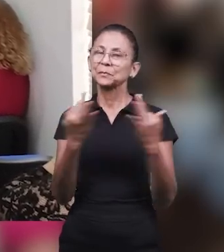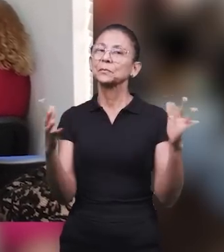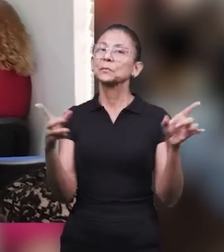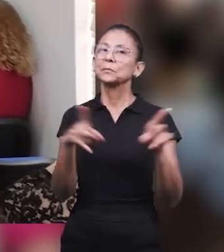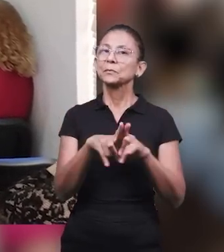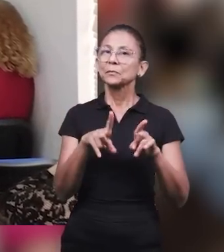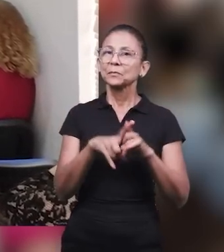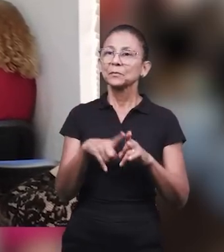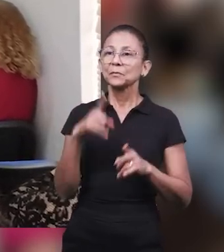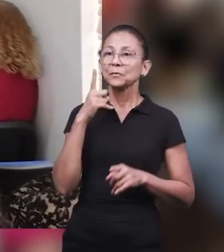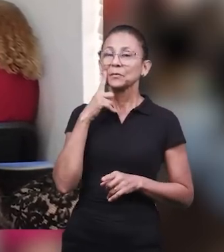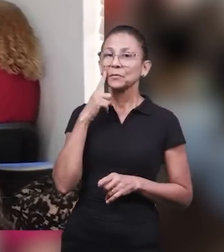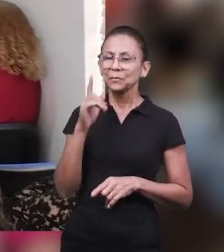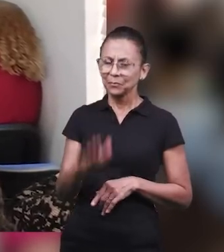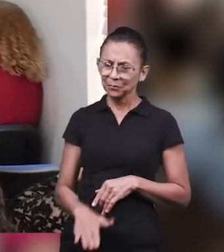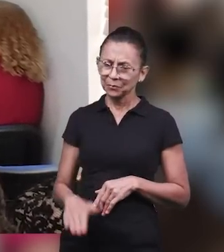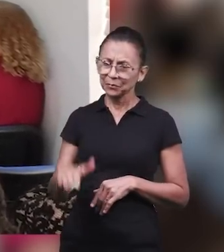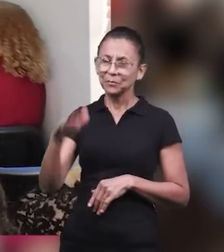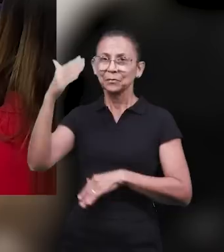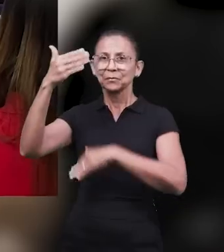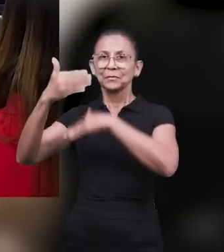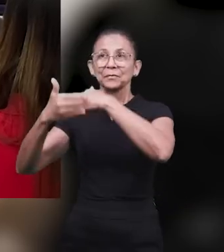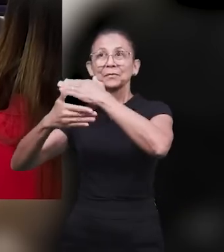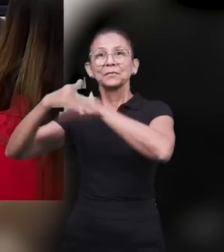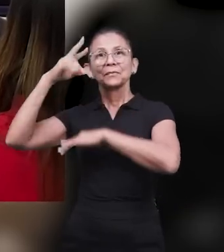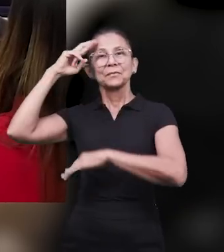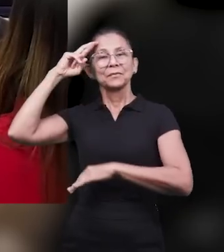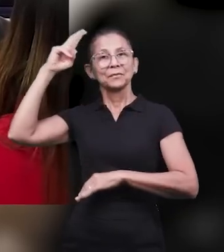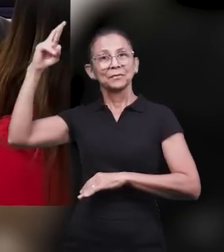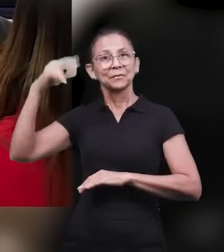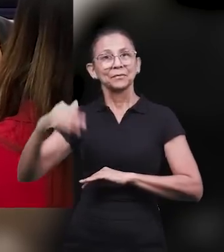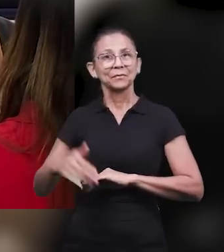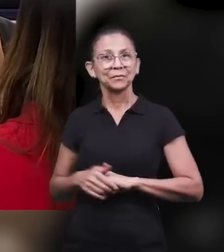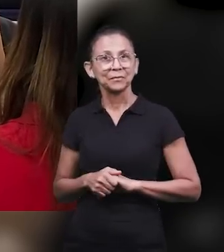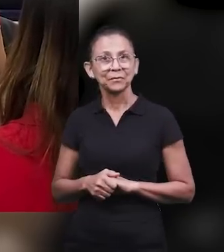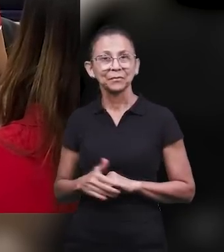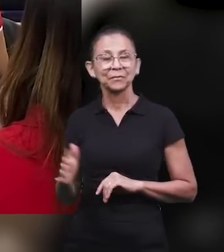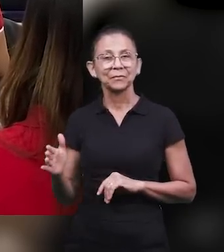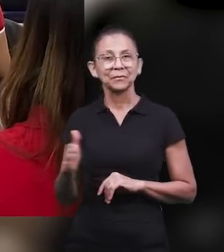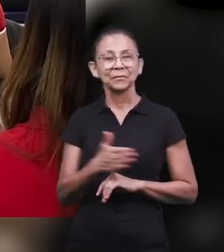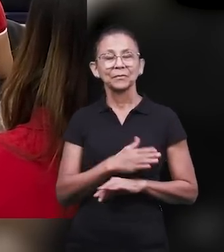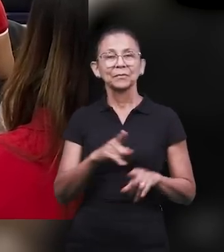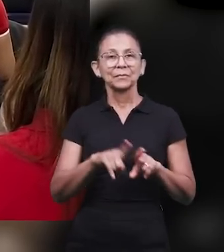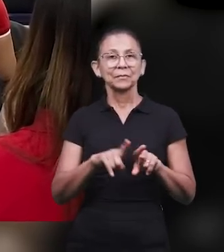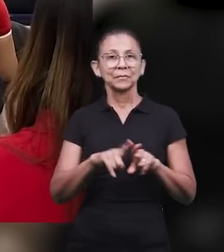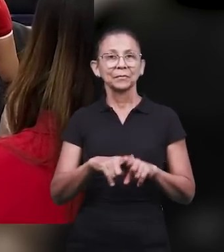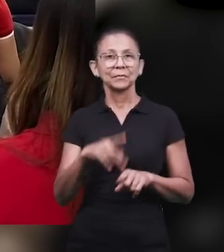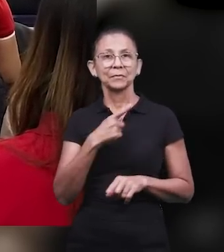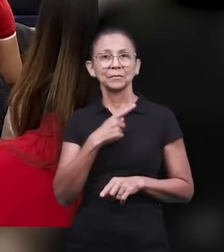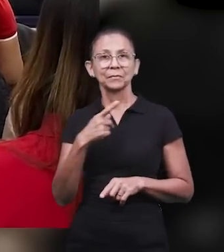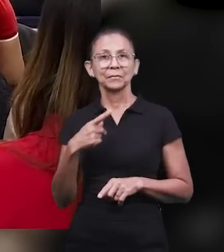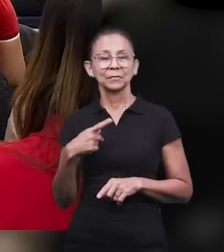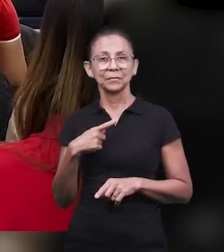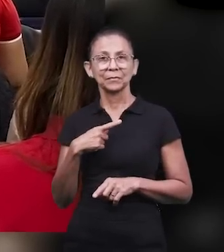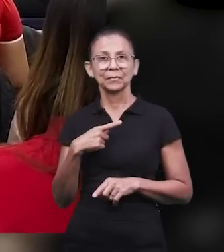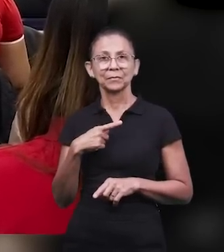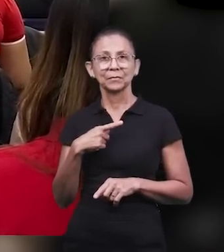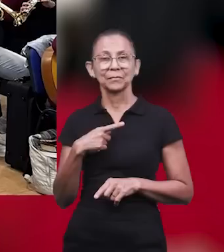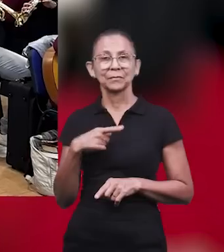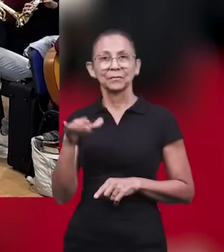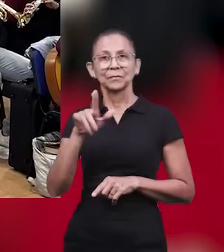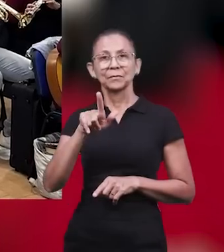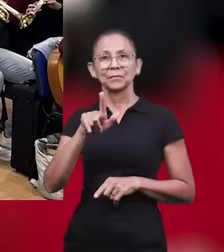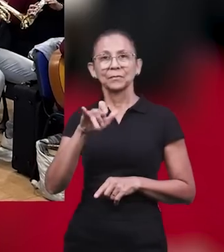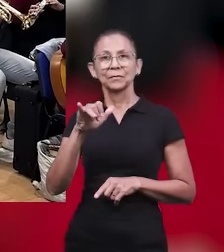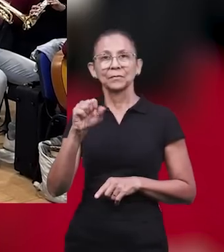seus pequenos crescendo na presença do Senhor. E em Lisboa, sobre o ministério do pastor Gerson Belucci, durante o culto de promoção de